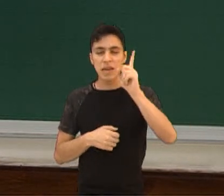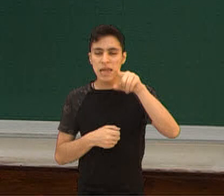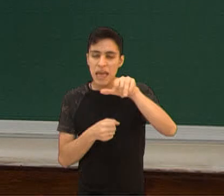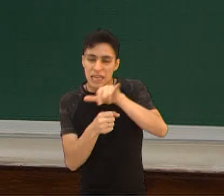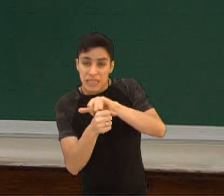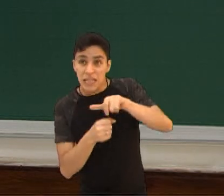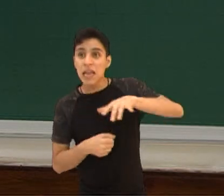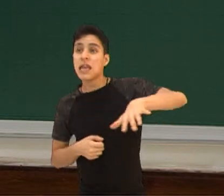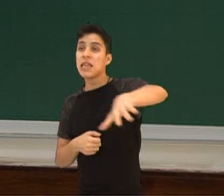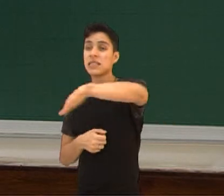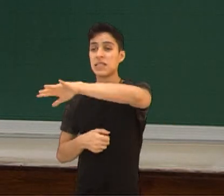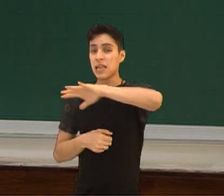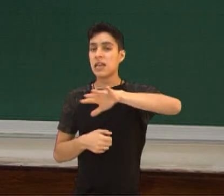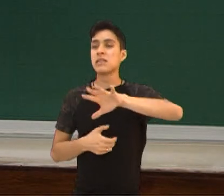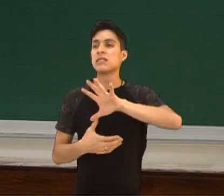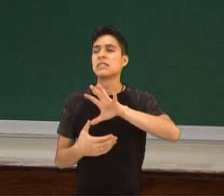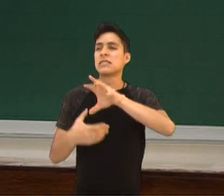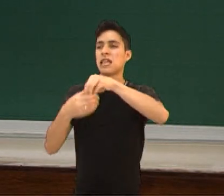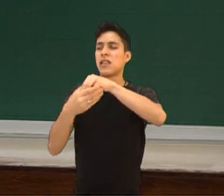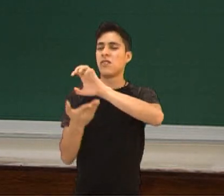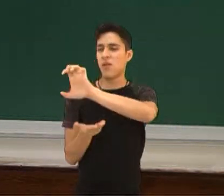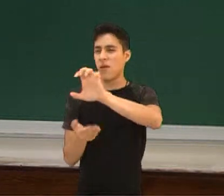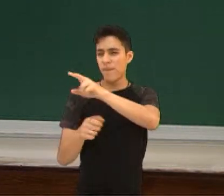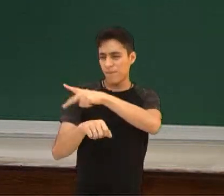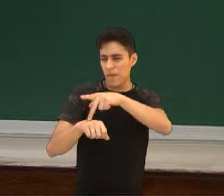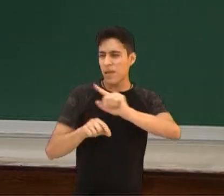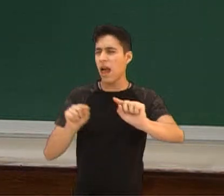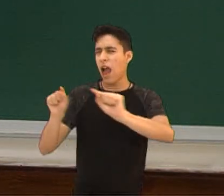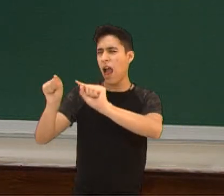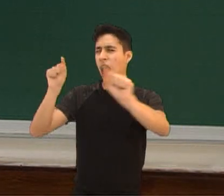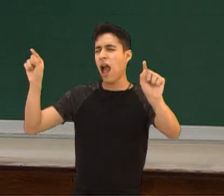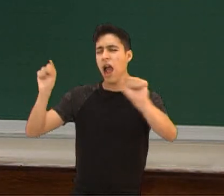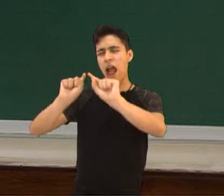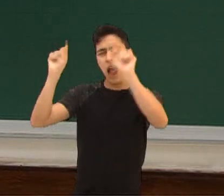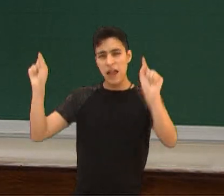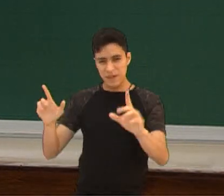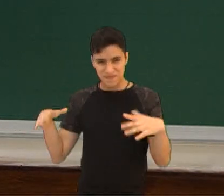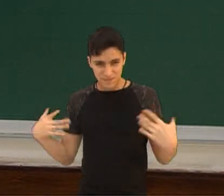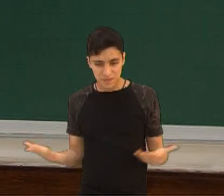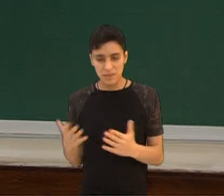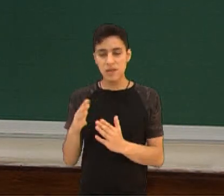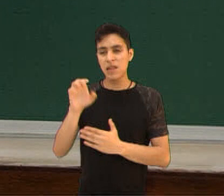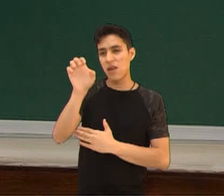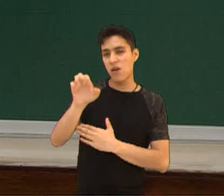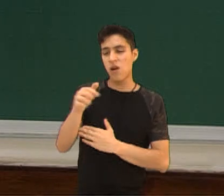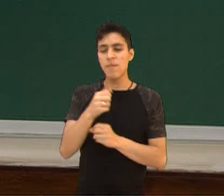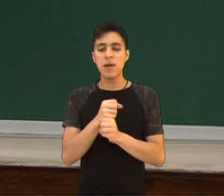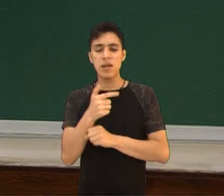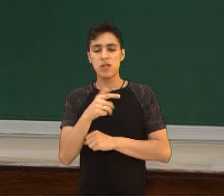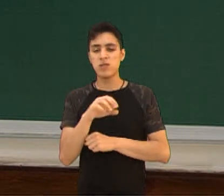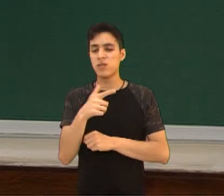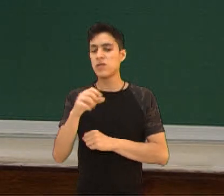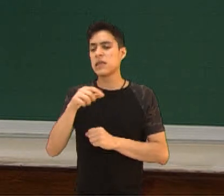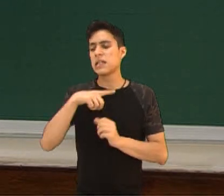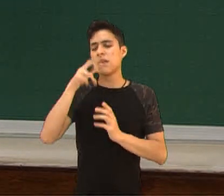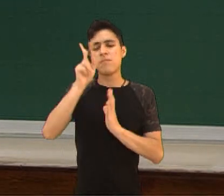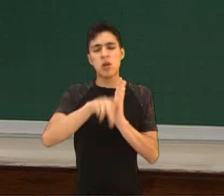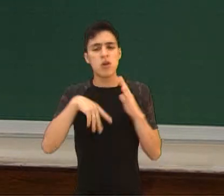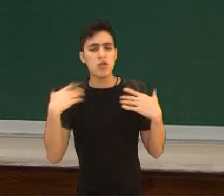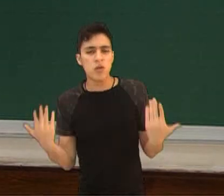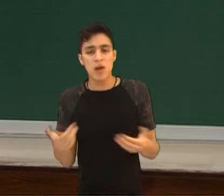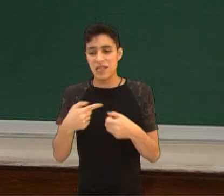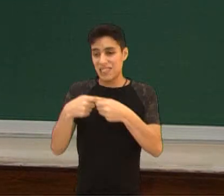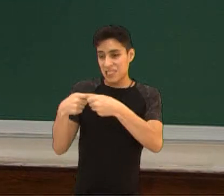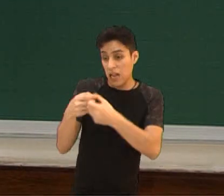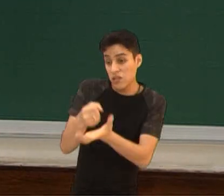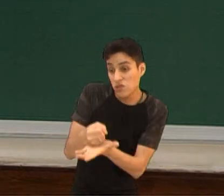população europeia, dos países que fazem parte da União Europeia, e Europa 2020 já tem esse projeto das cidades